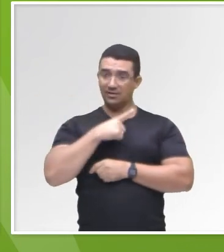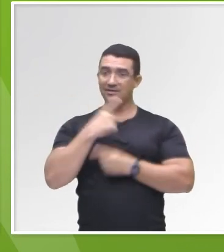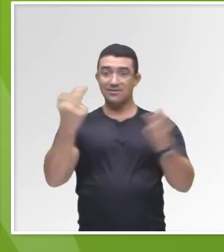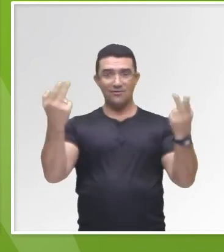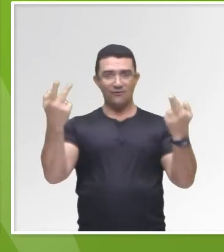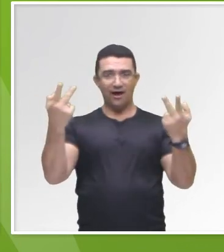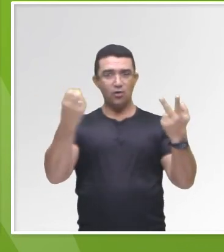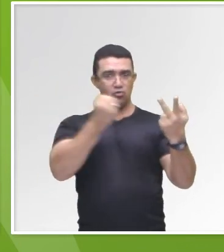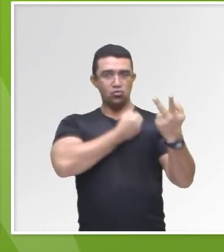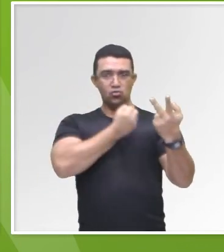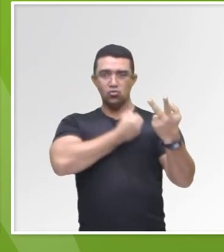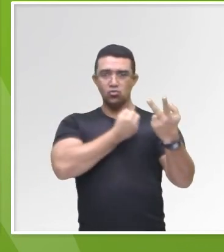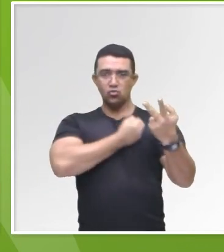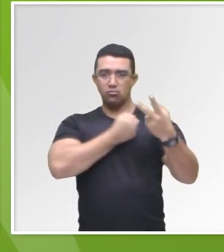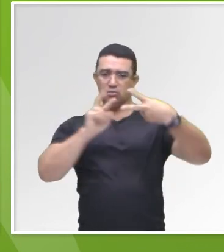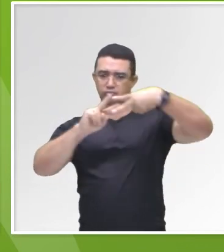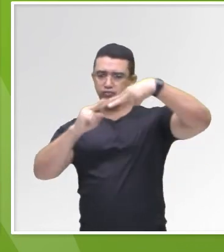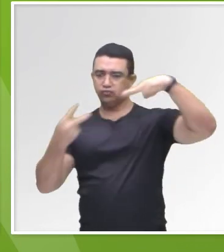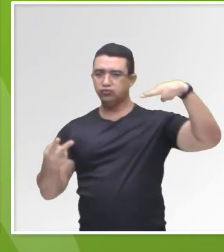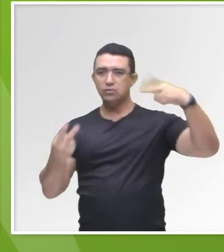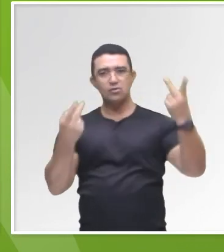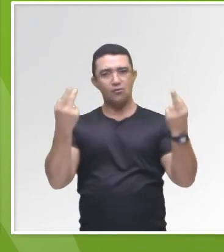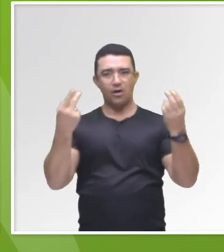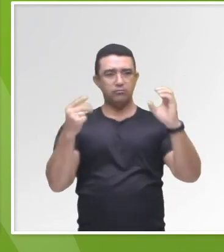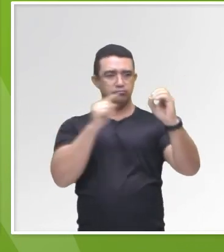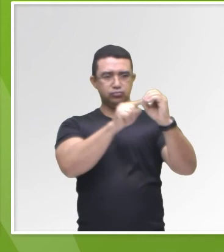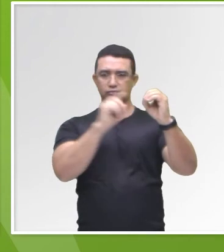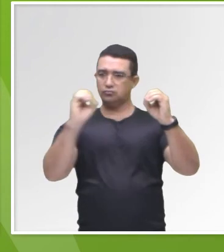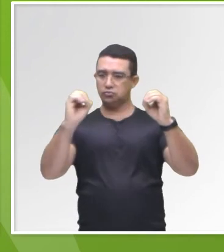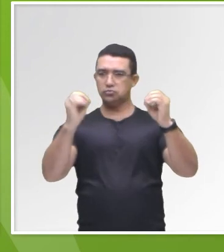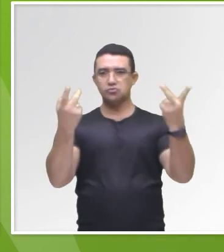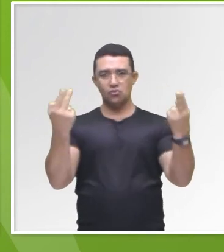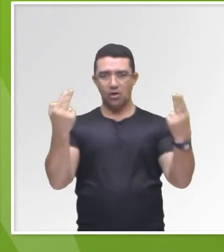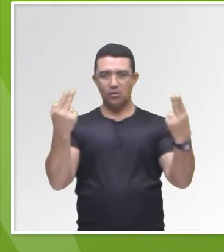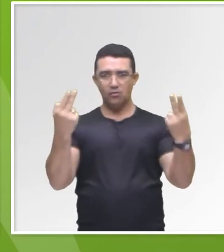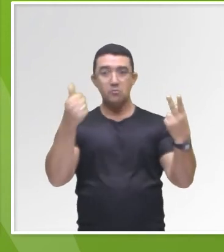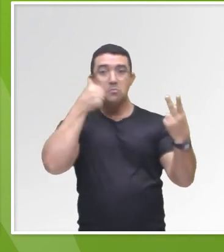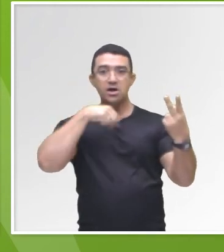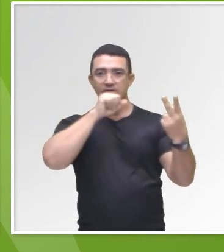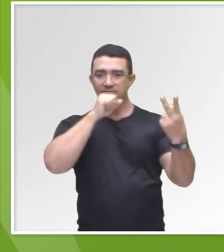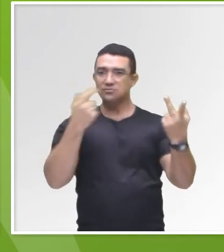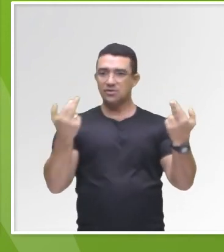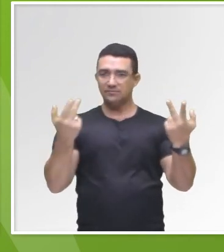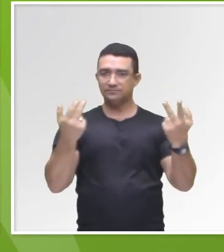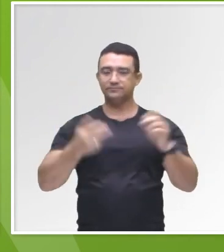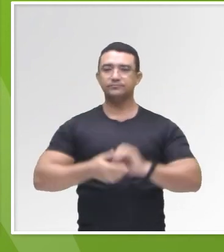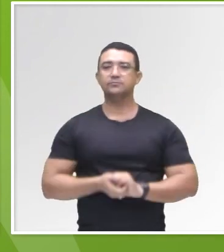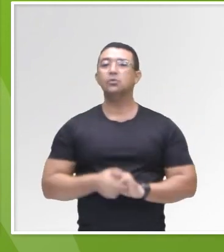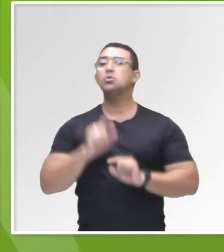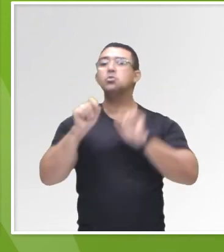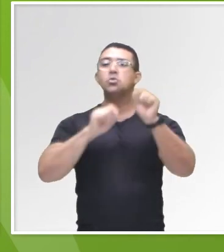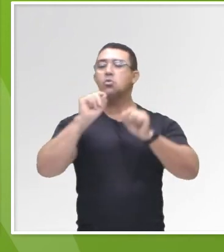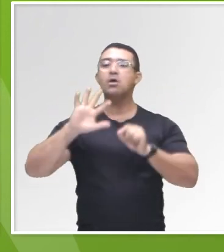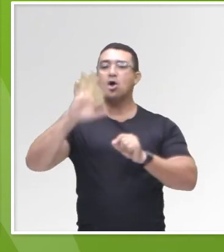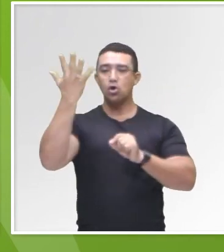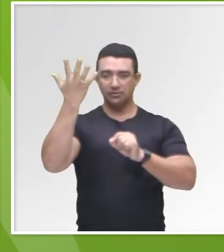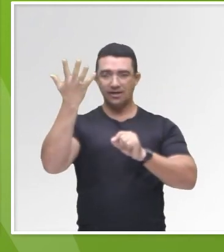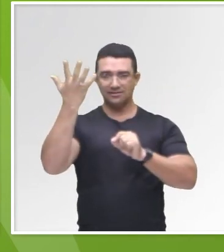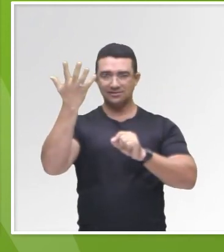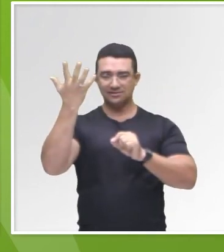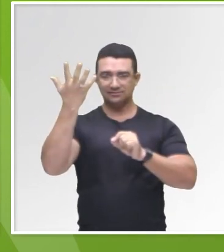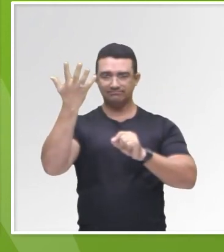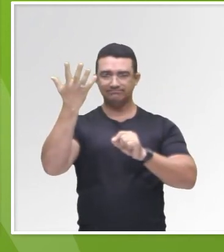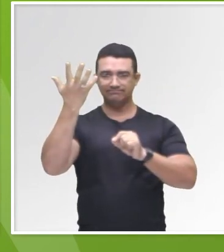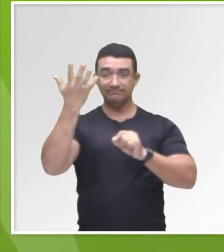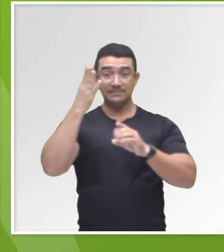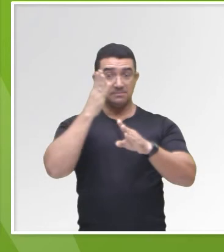mesmo número de cromossomos da célula-mãe, certo? E como que acontece a mitose na célula das